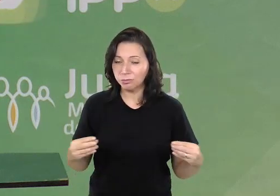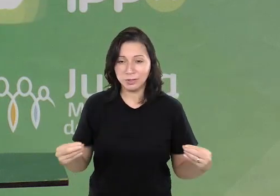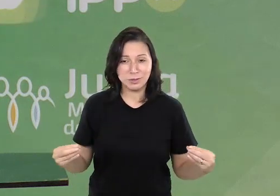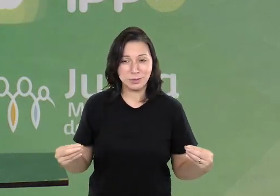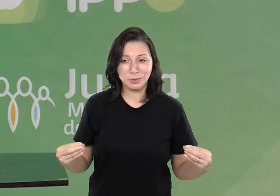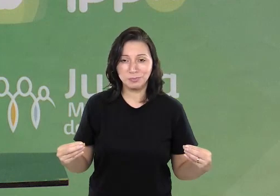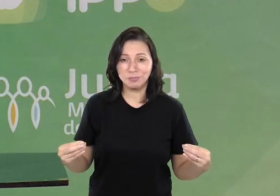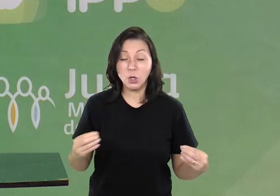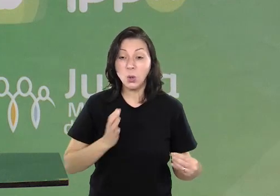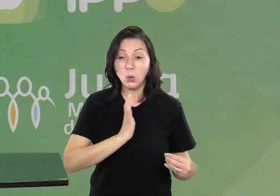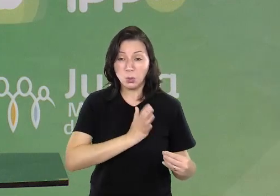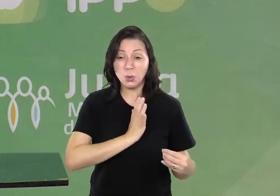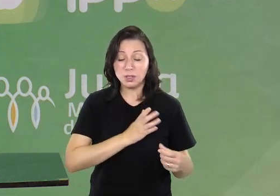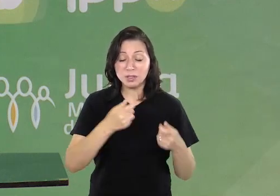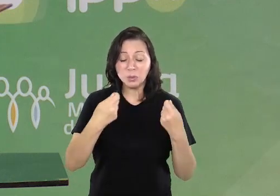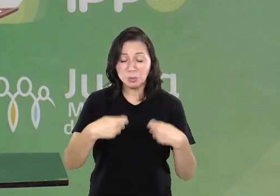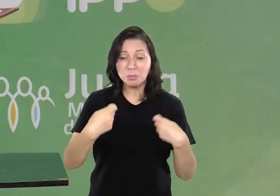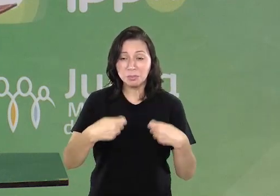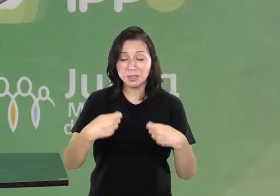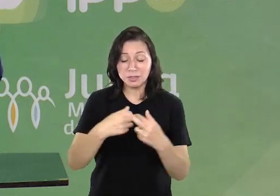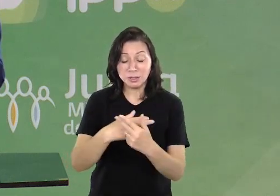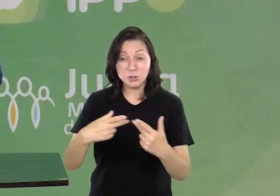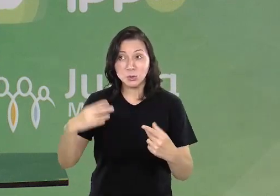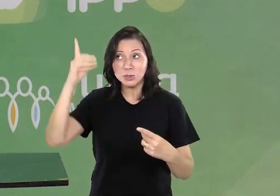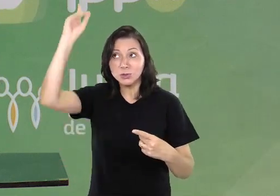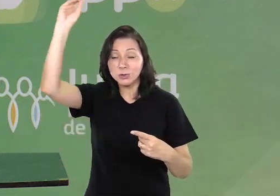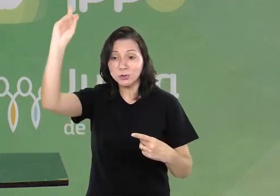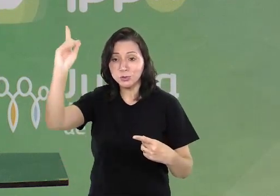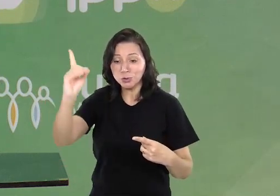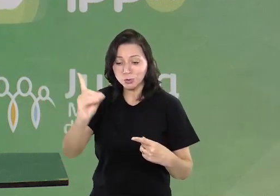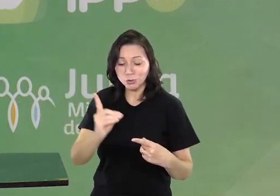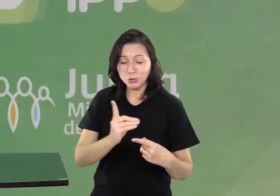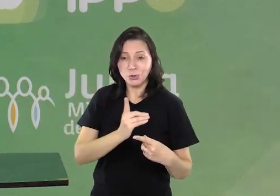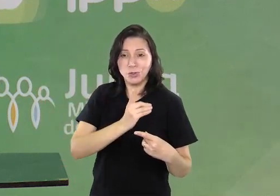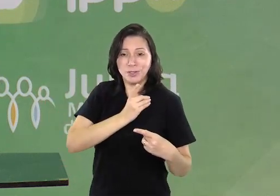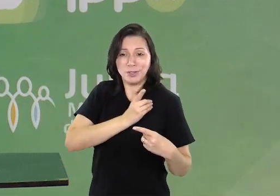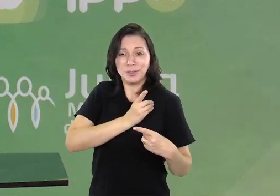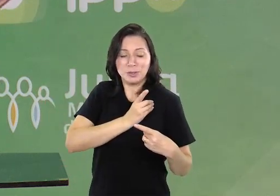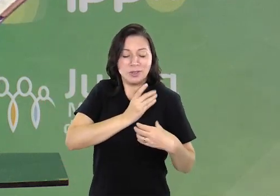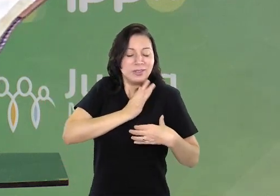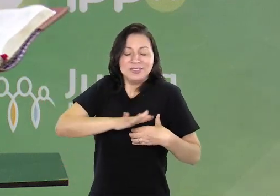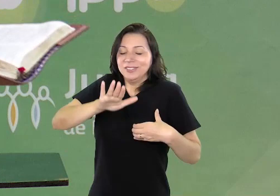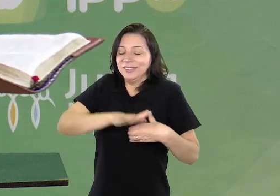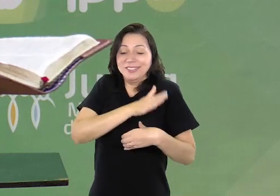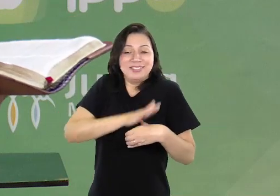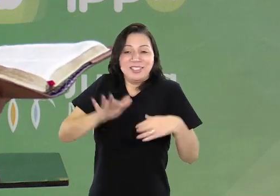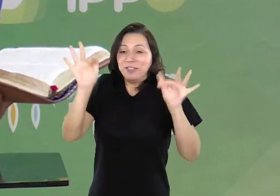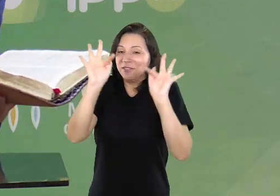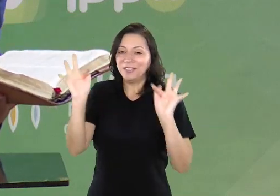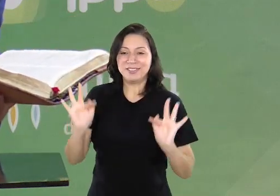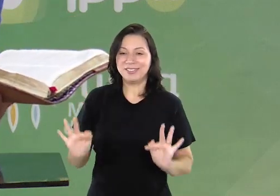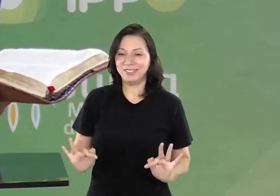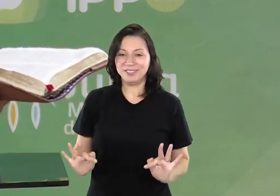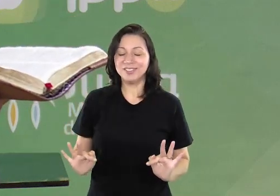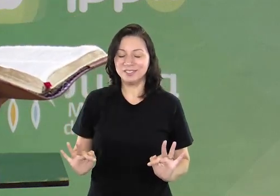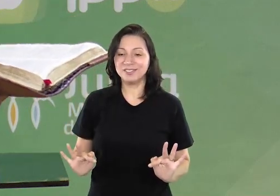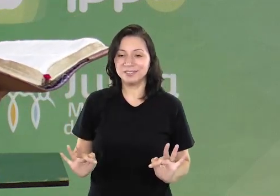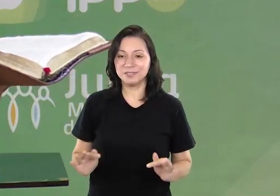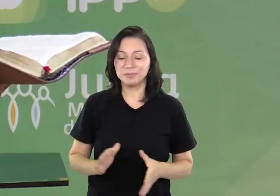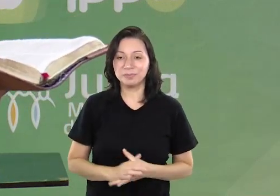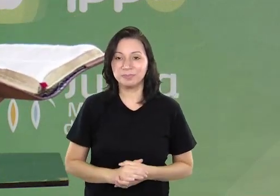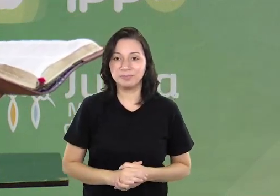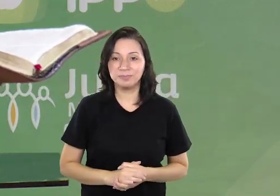Então vamos a uma aplicação espiritual para encerrar a pergunta é onde mora a felicidade